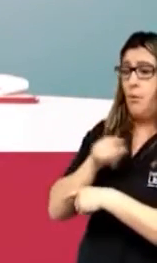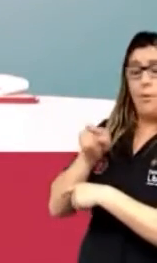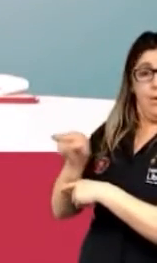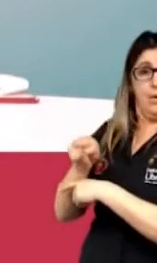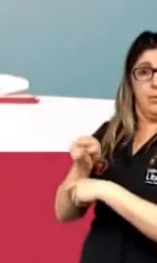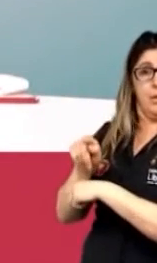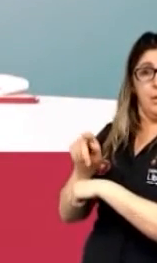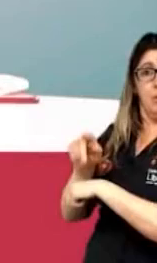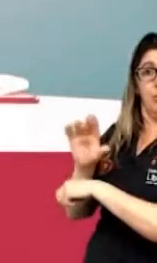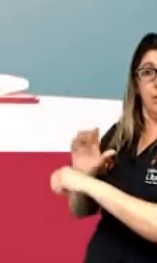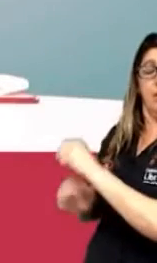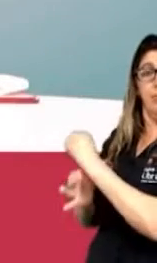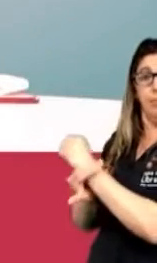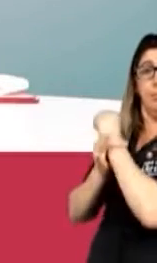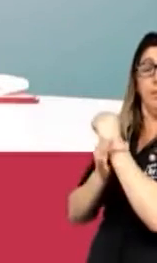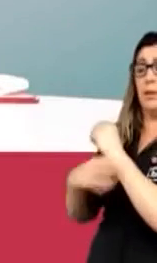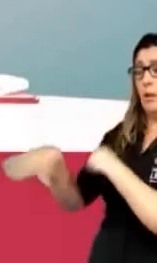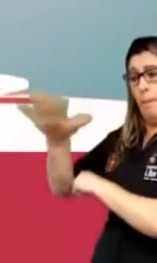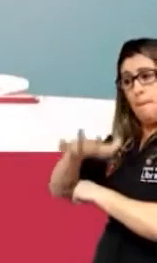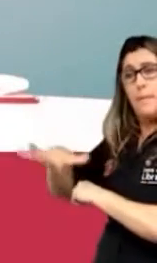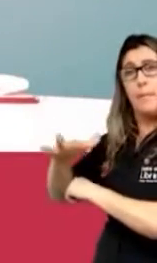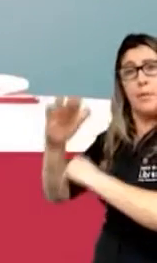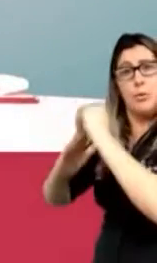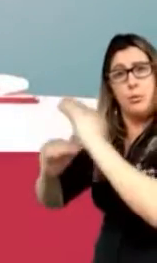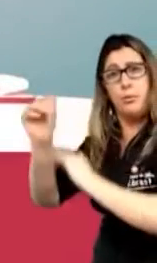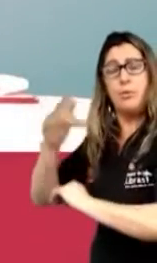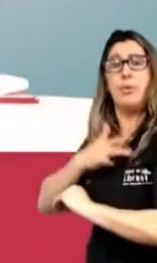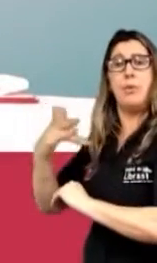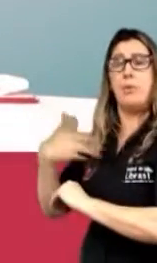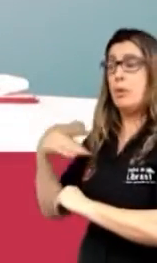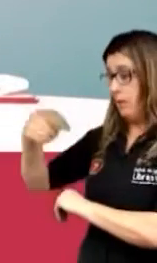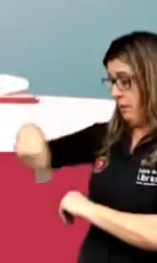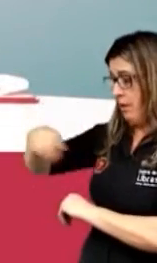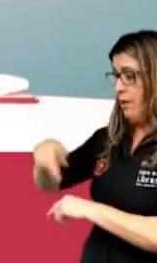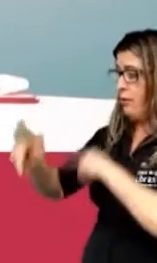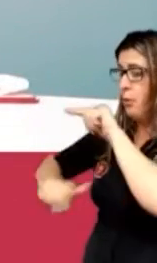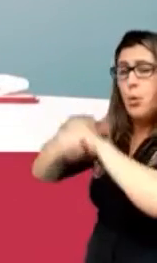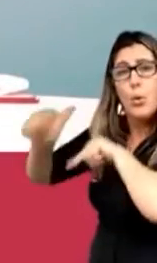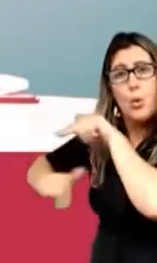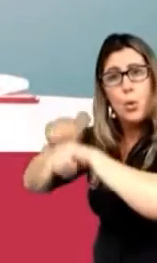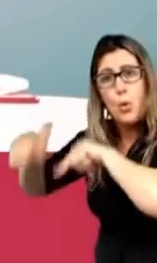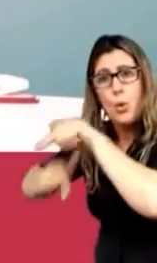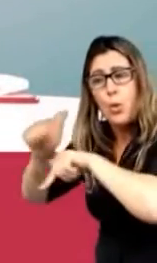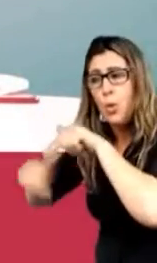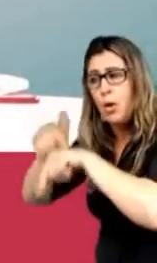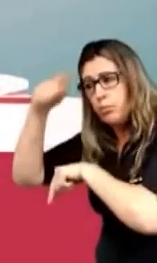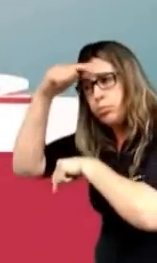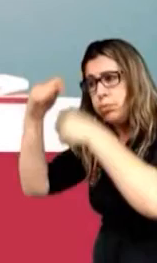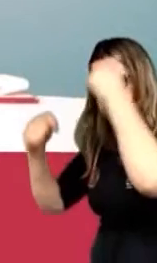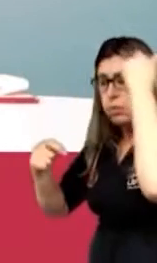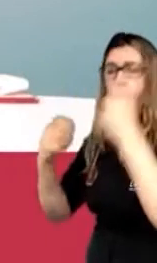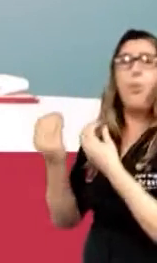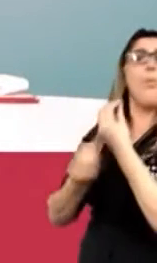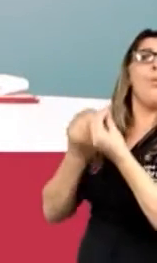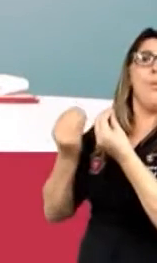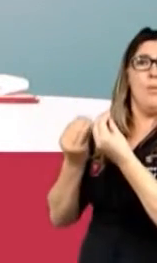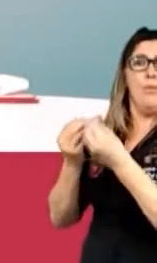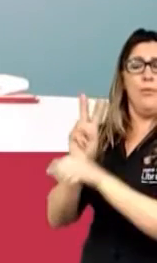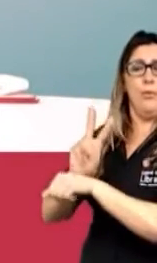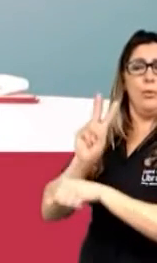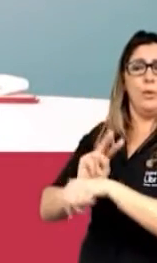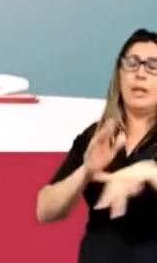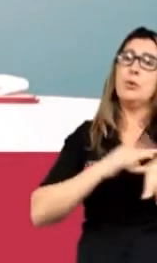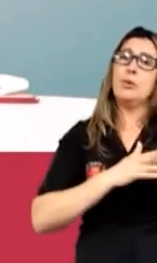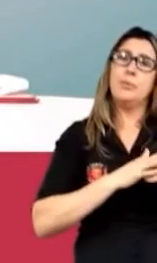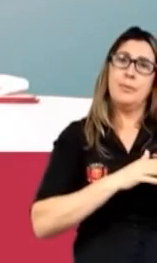precisamos proteger os nossos profissionais de saúde. Afinal de contas, sem eles não haverá cuidado. Então, mais do que nunca, a gente pede